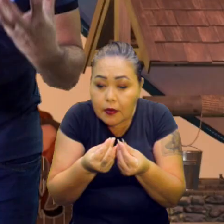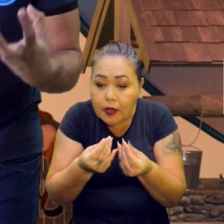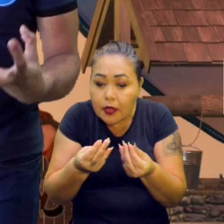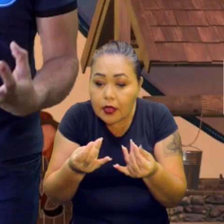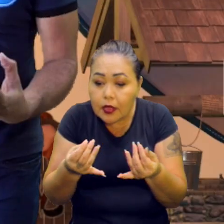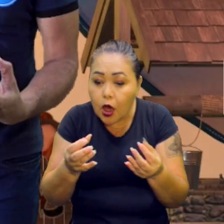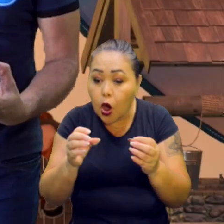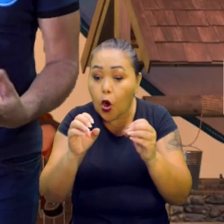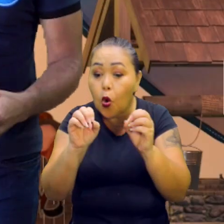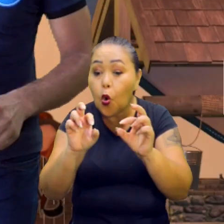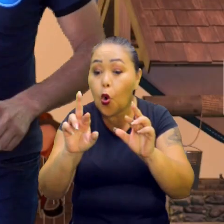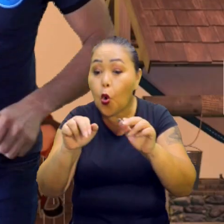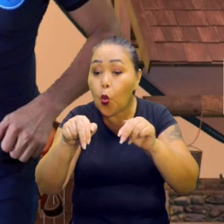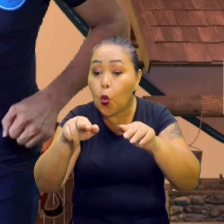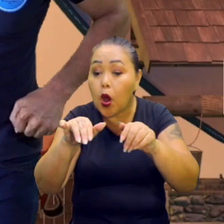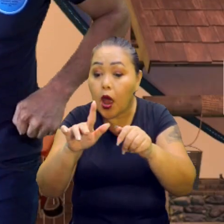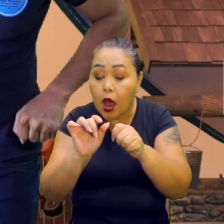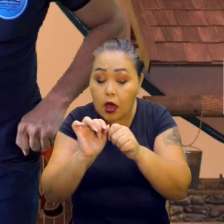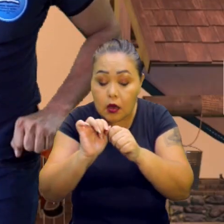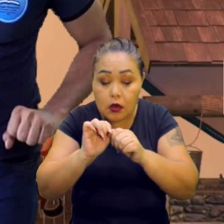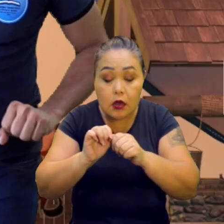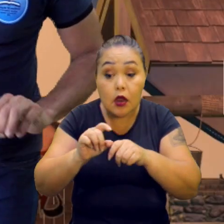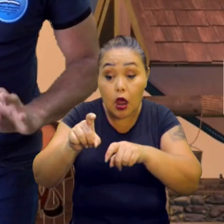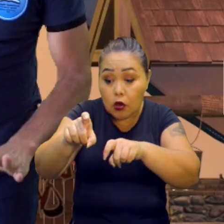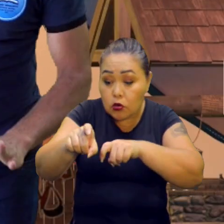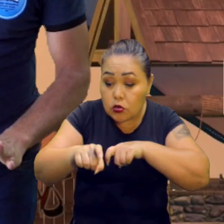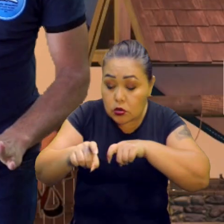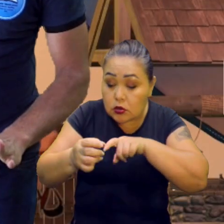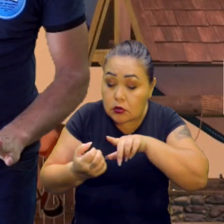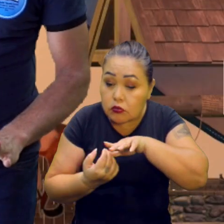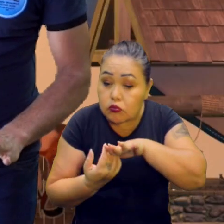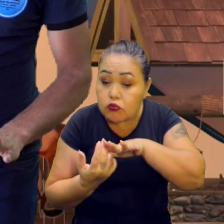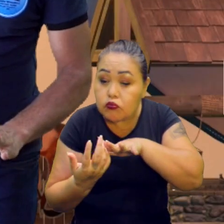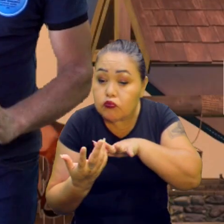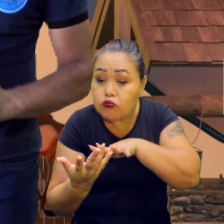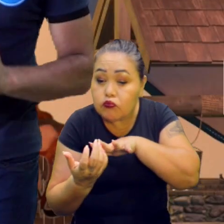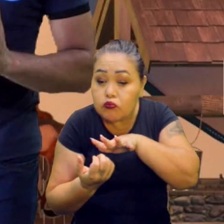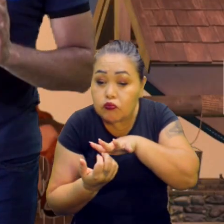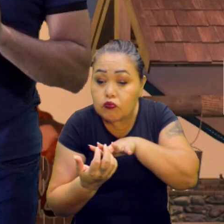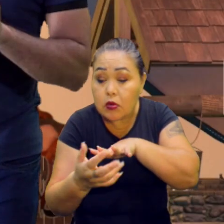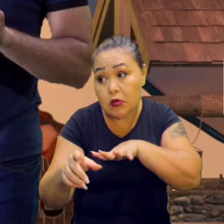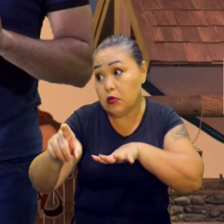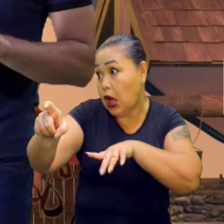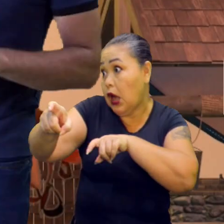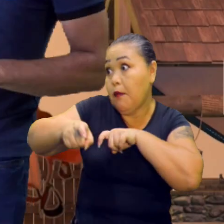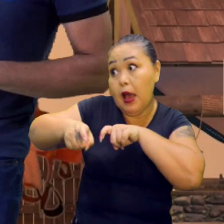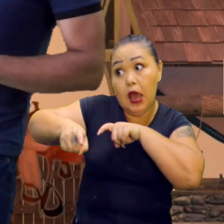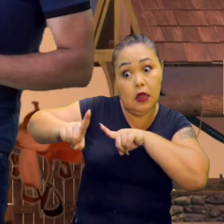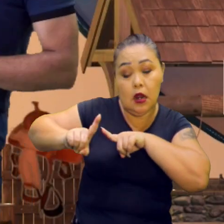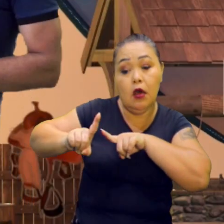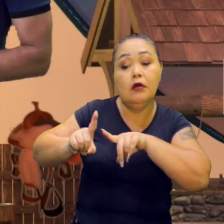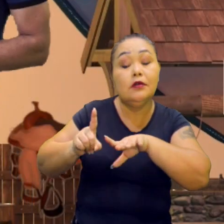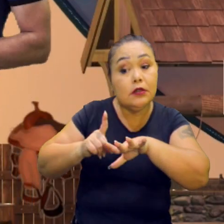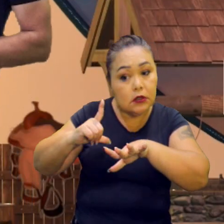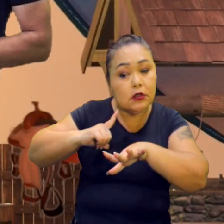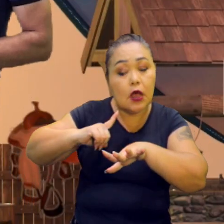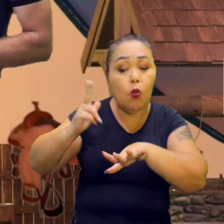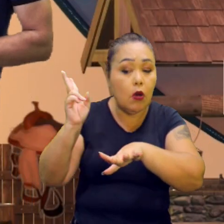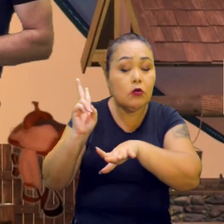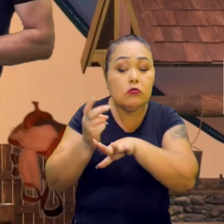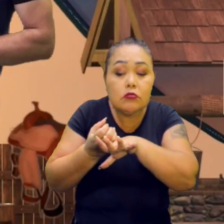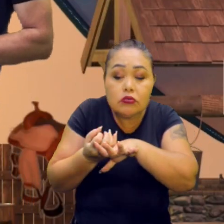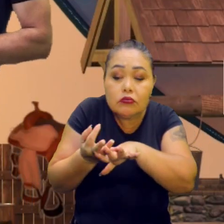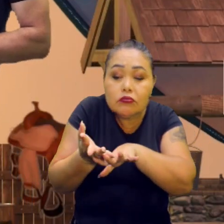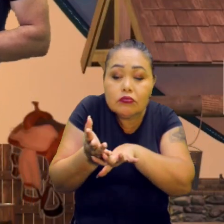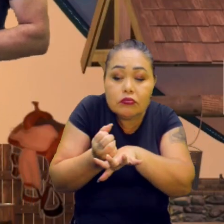manter o solo aerado, porque não tem utilização de maquinaria. Então, muitas vezes, o sistema de